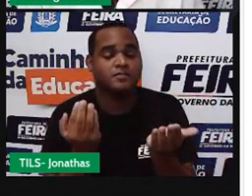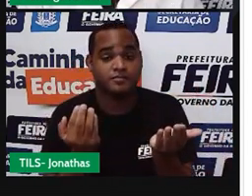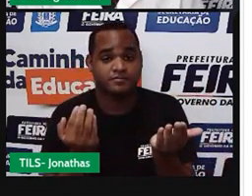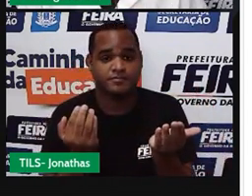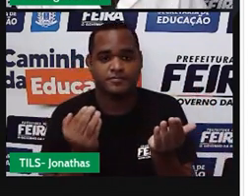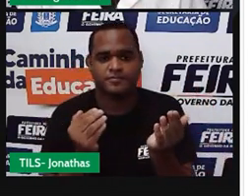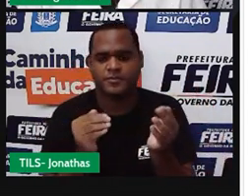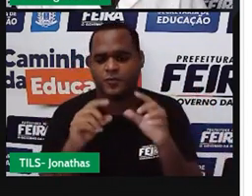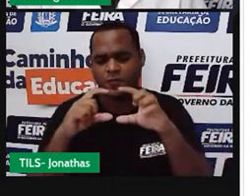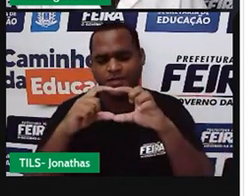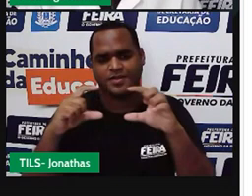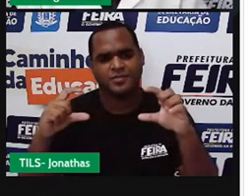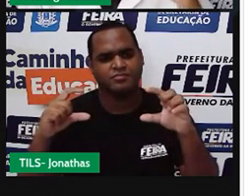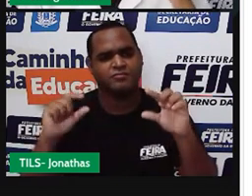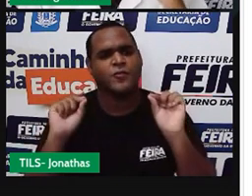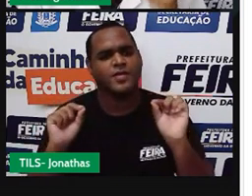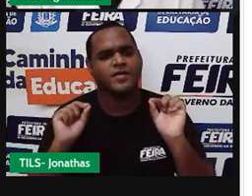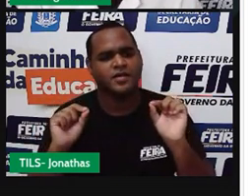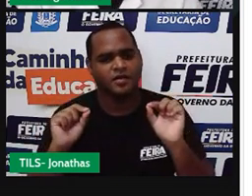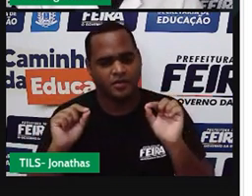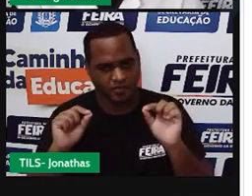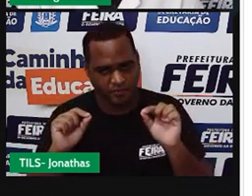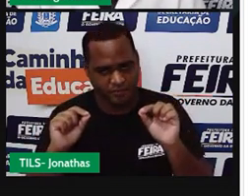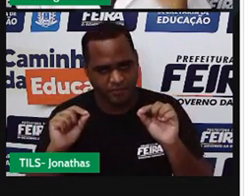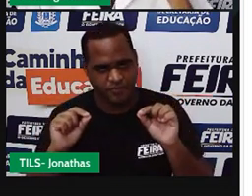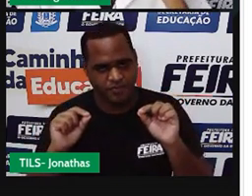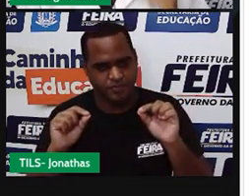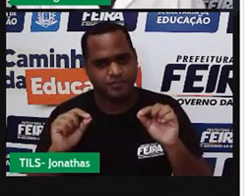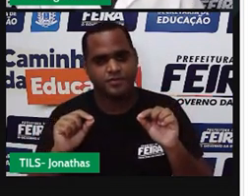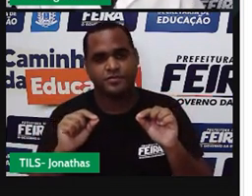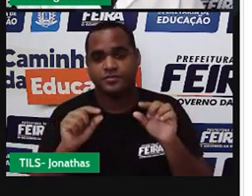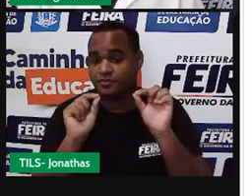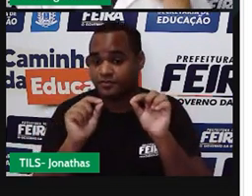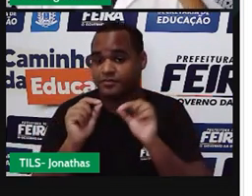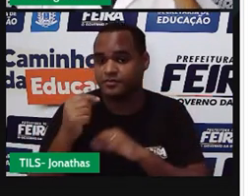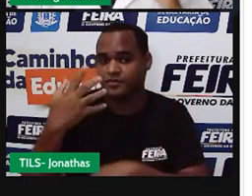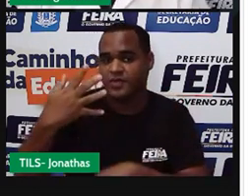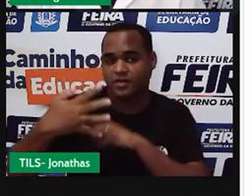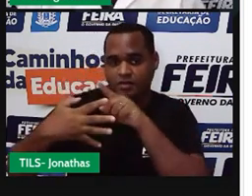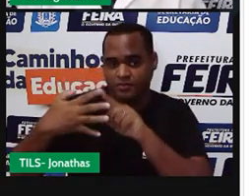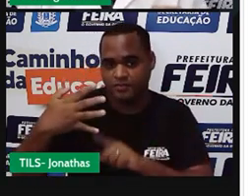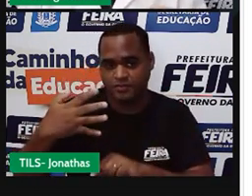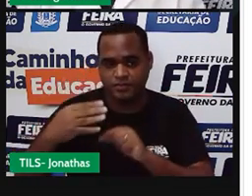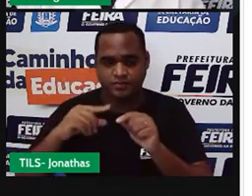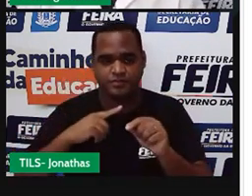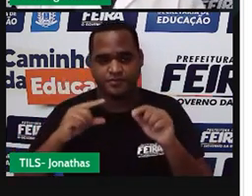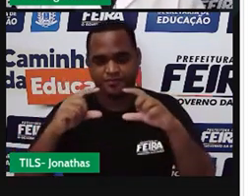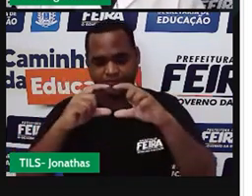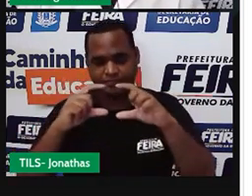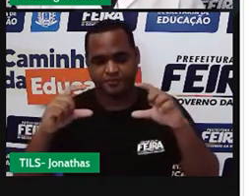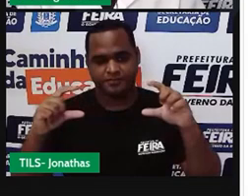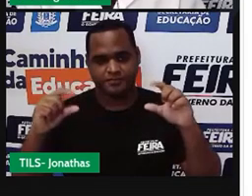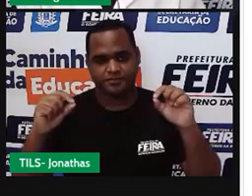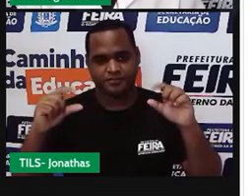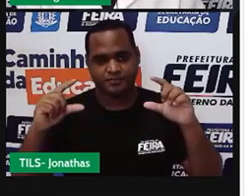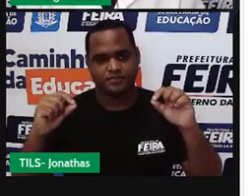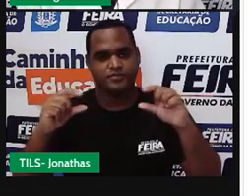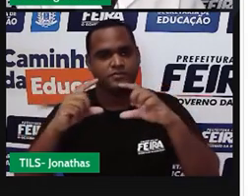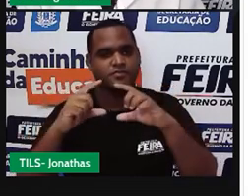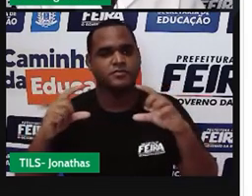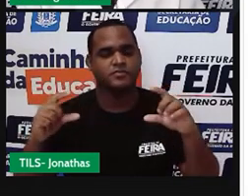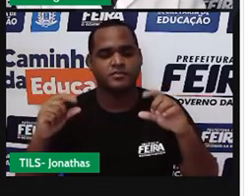o que é um retângulo um retângulo é um quadrilátero que os ângulos internos dele